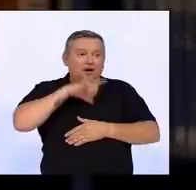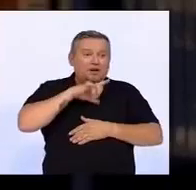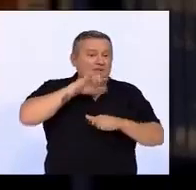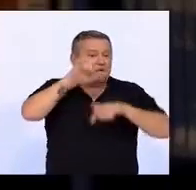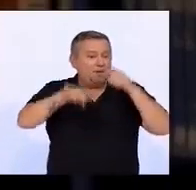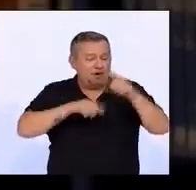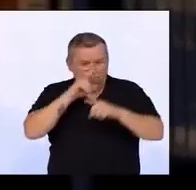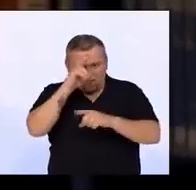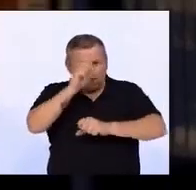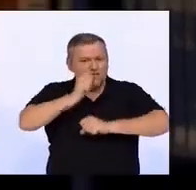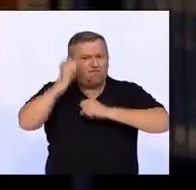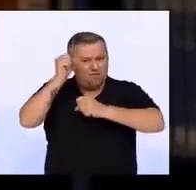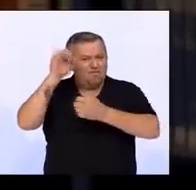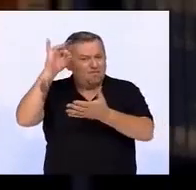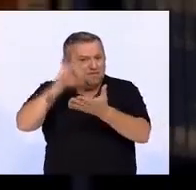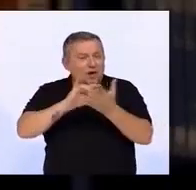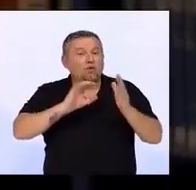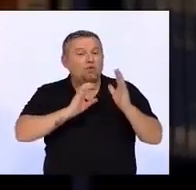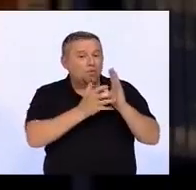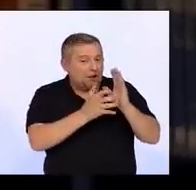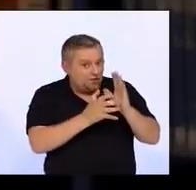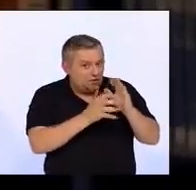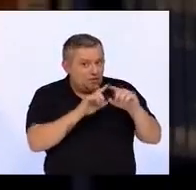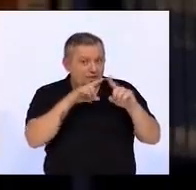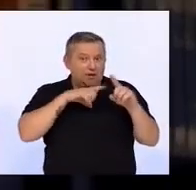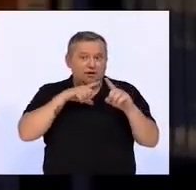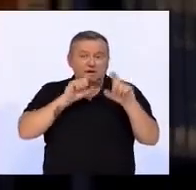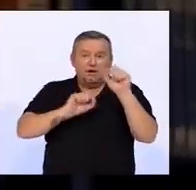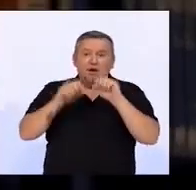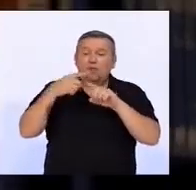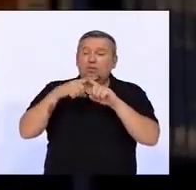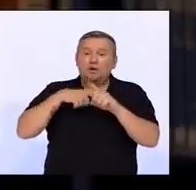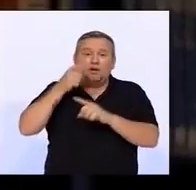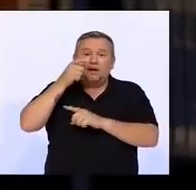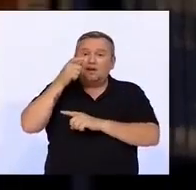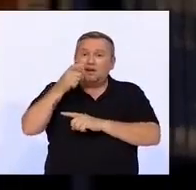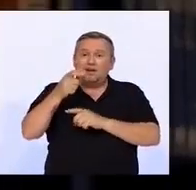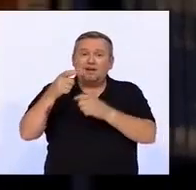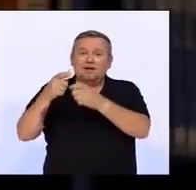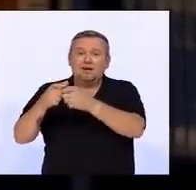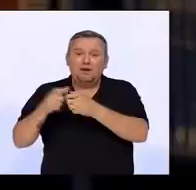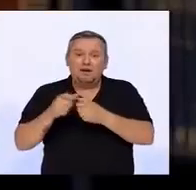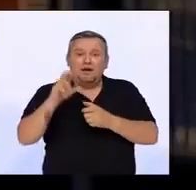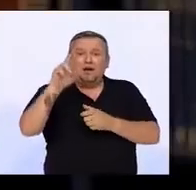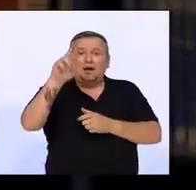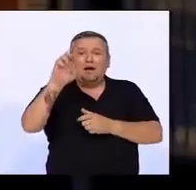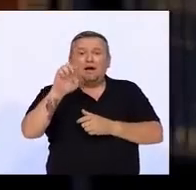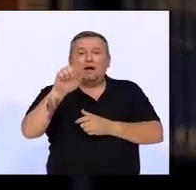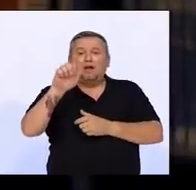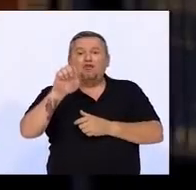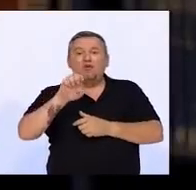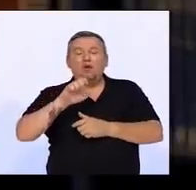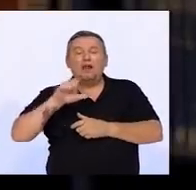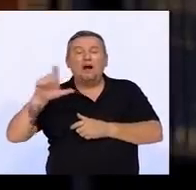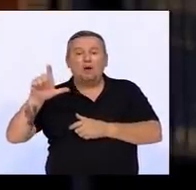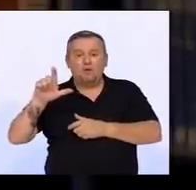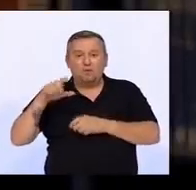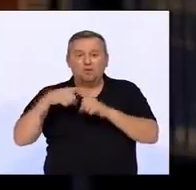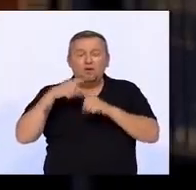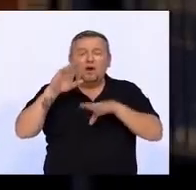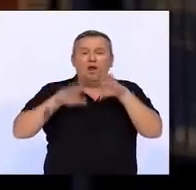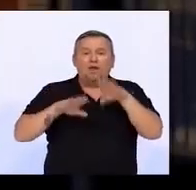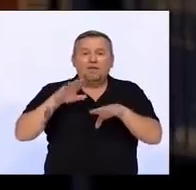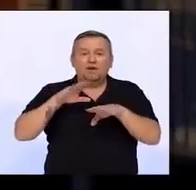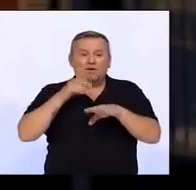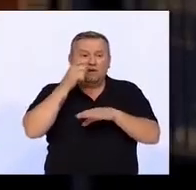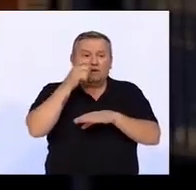mais forte da base do partido para se ter, porque tem interesses regionais. E o interesse regional pesa mais, de repente, do